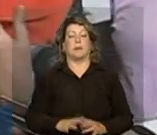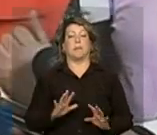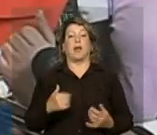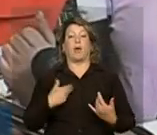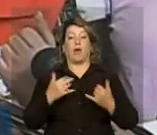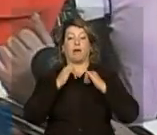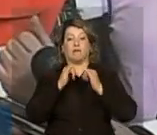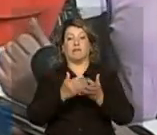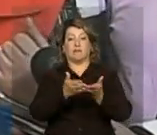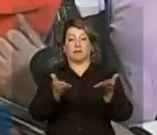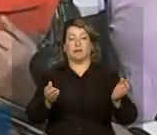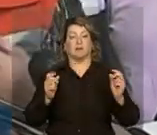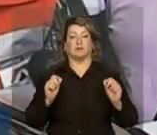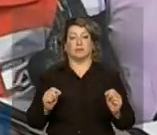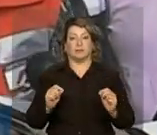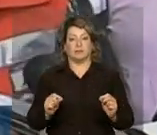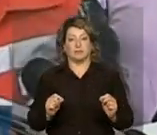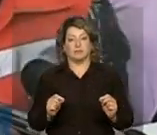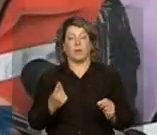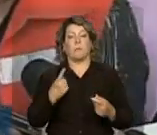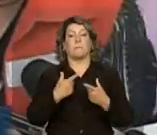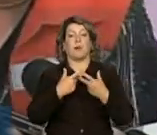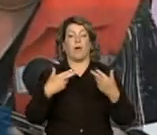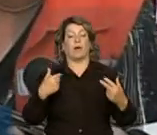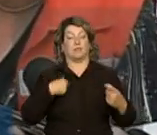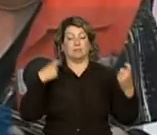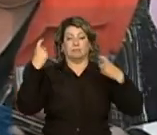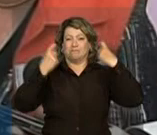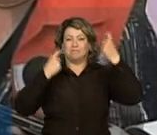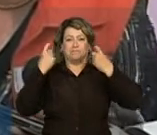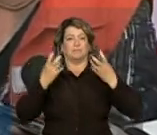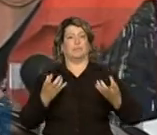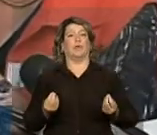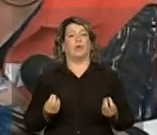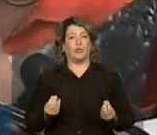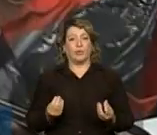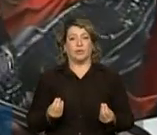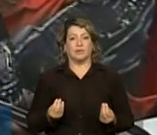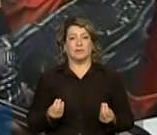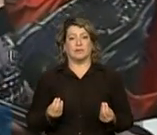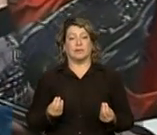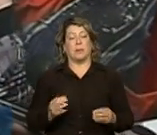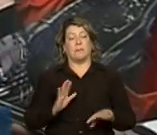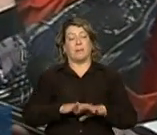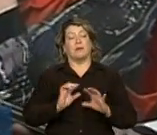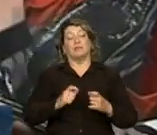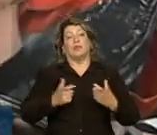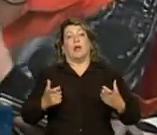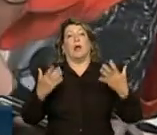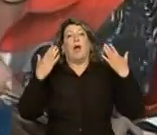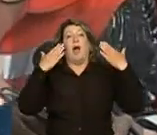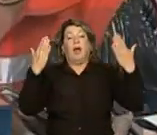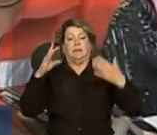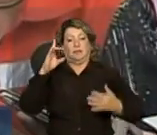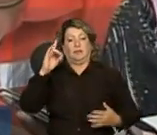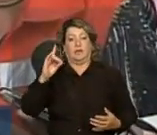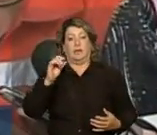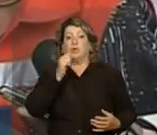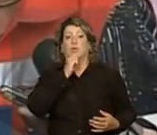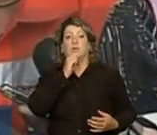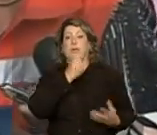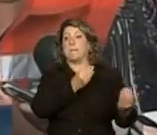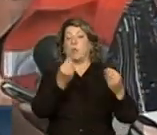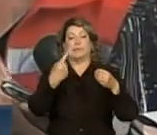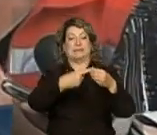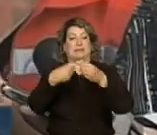dizer para vocês, uma coisa que me preocupou muito, mas graças a Deus, não tem muitas